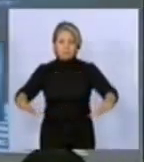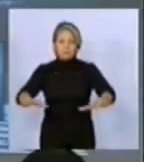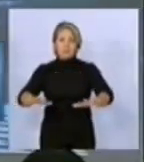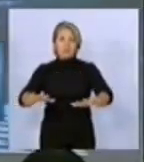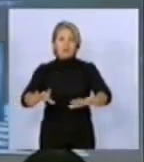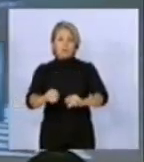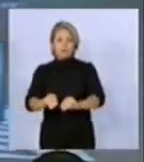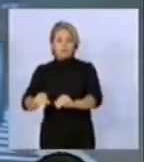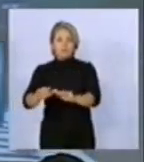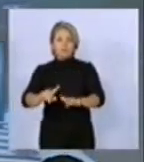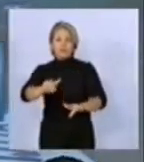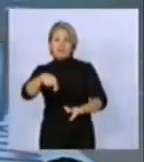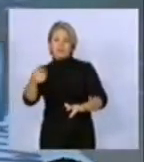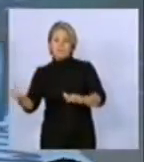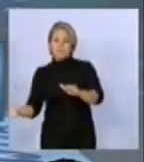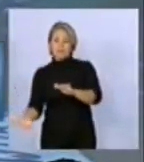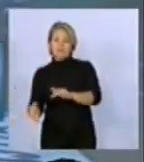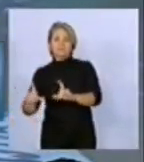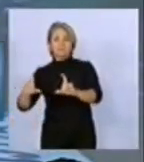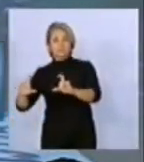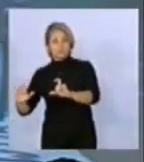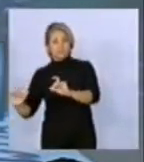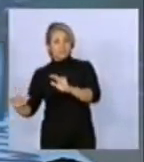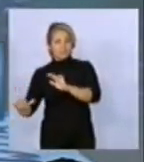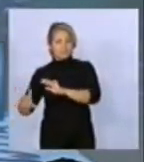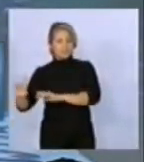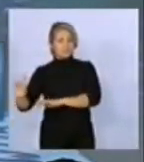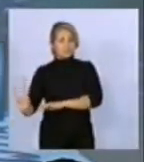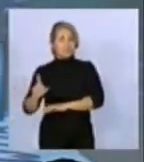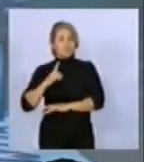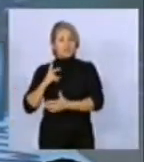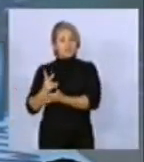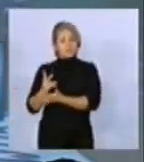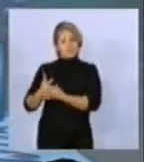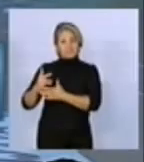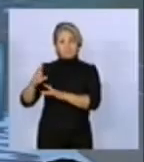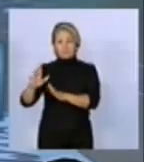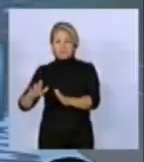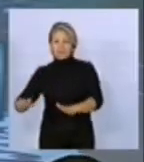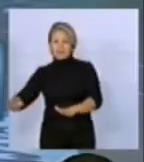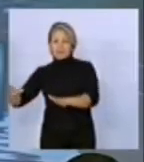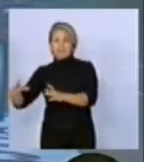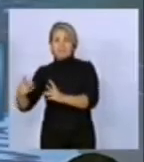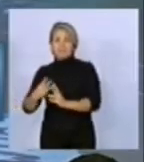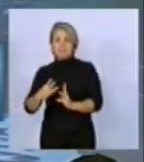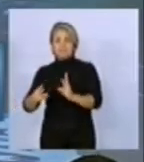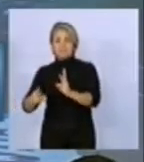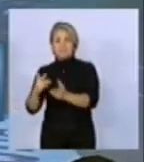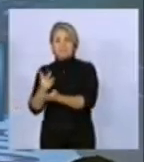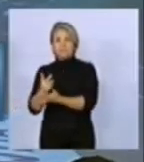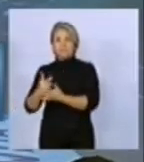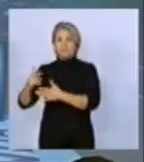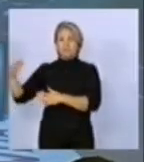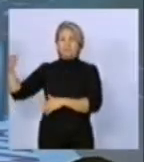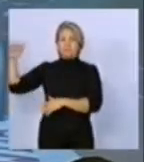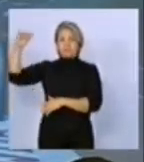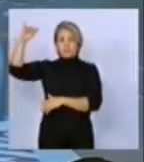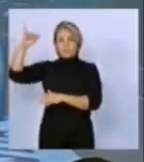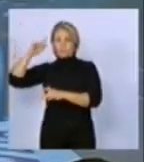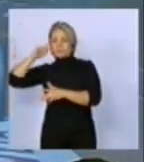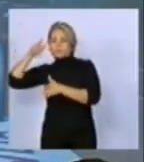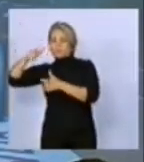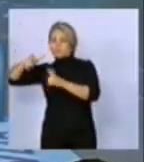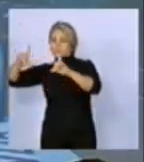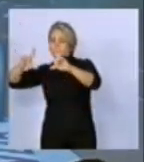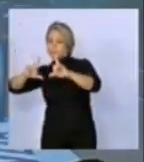baixo do lado direito é é uma essa mesma área vizinha isso essas três fotos são do mesmo voo onde a gente a gente tem um